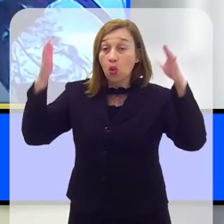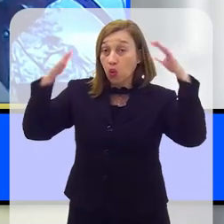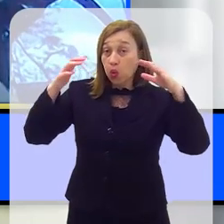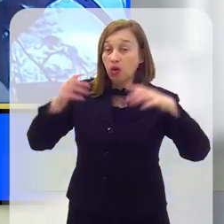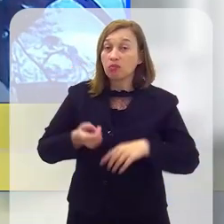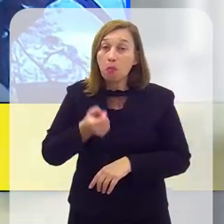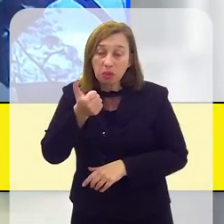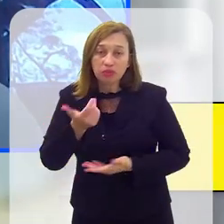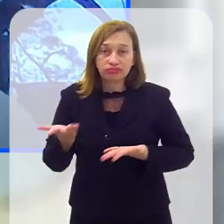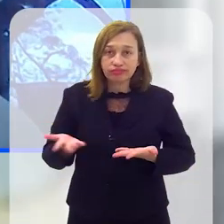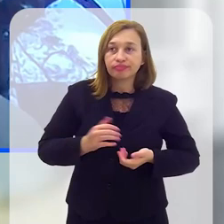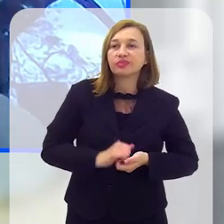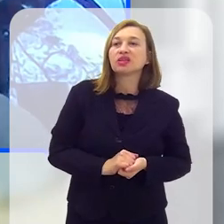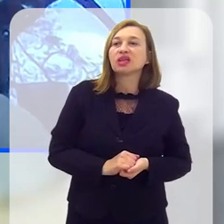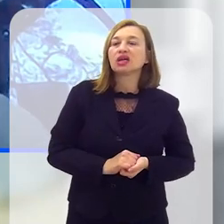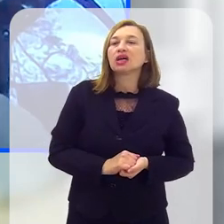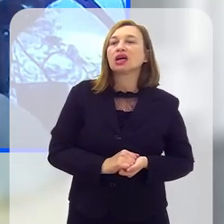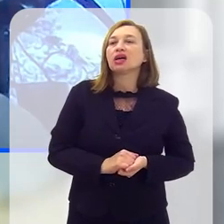período que chove pouco.